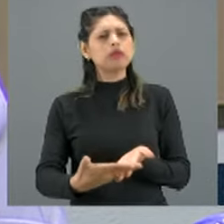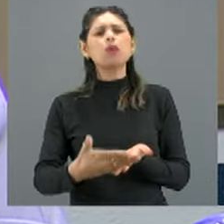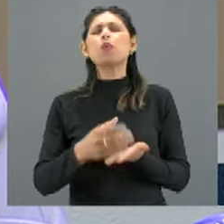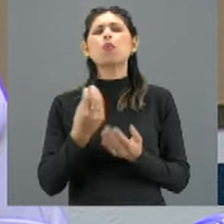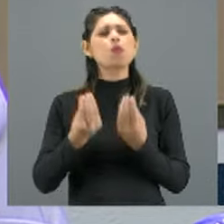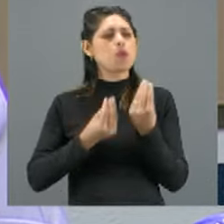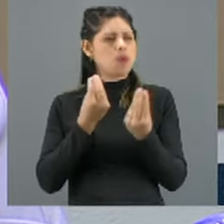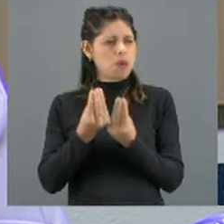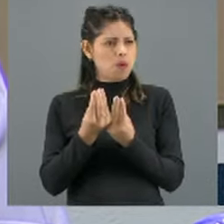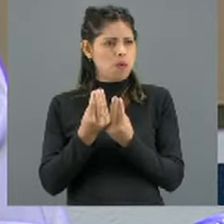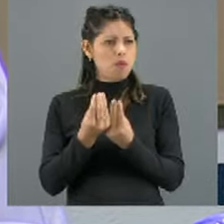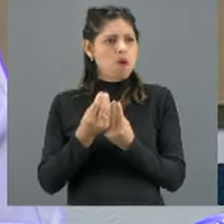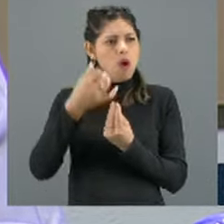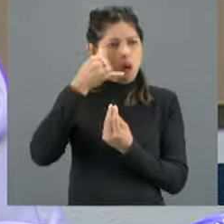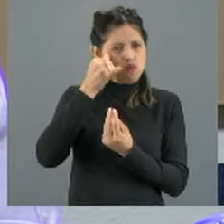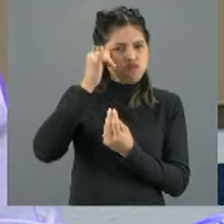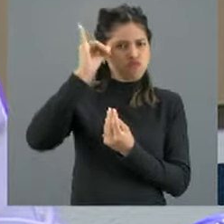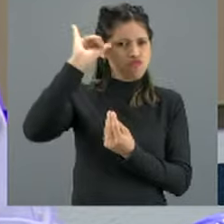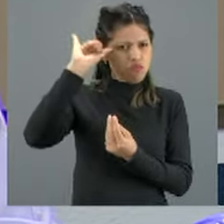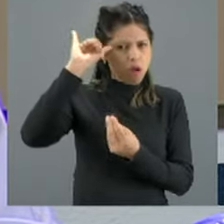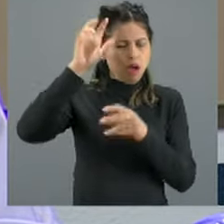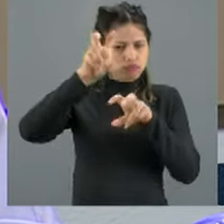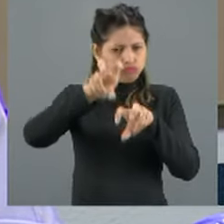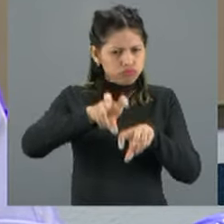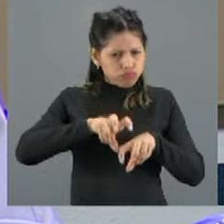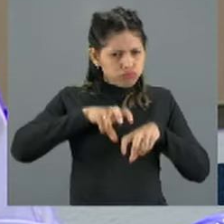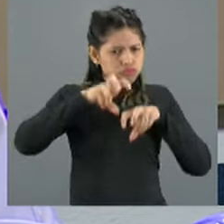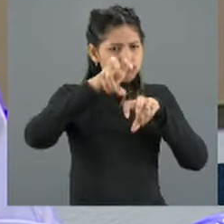mecanizada da nossa área.